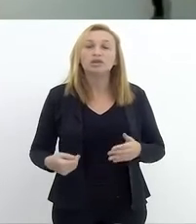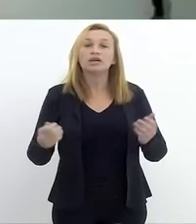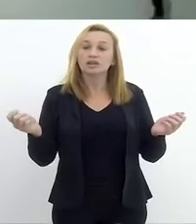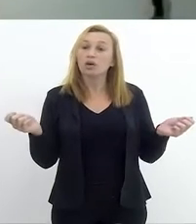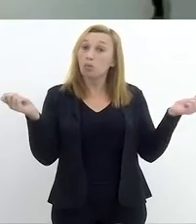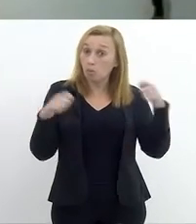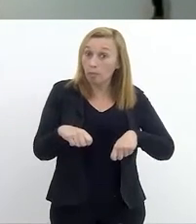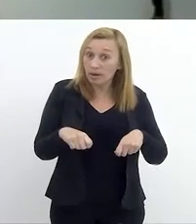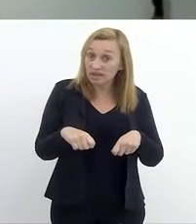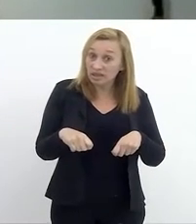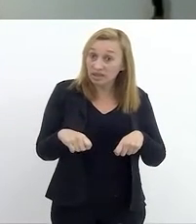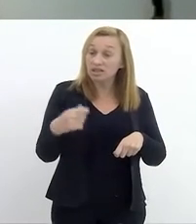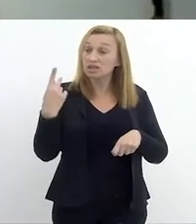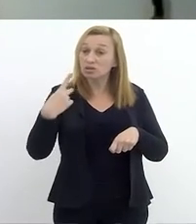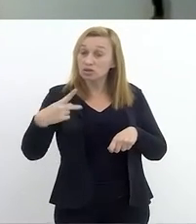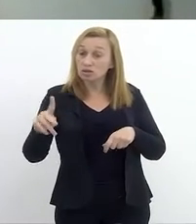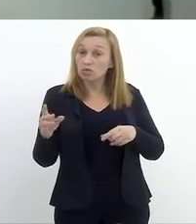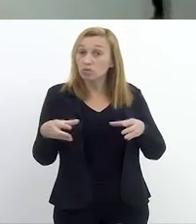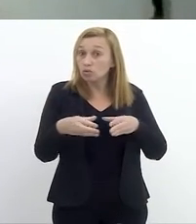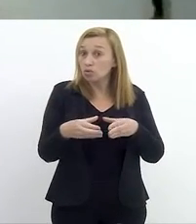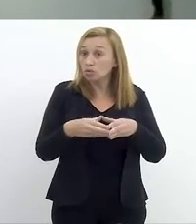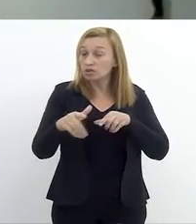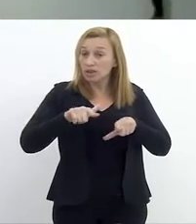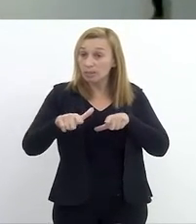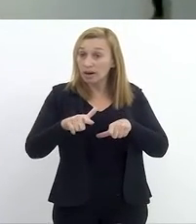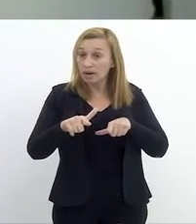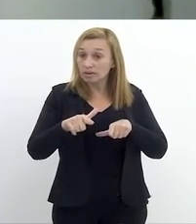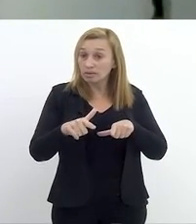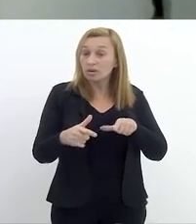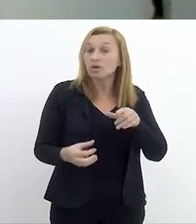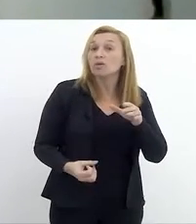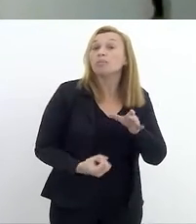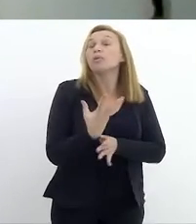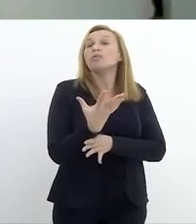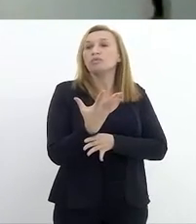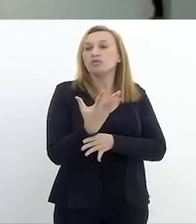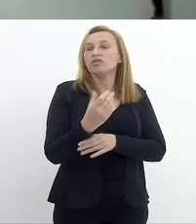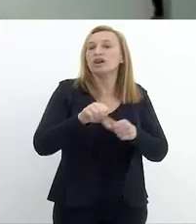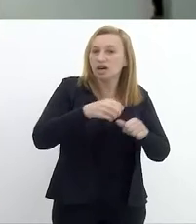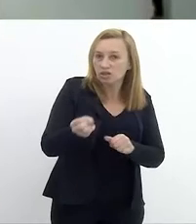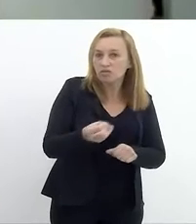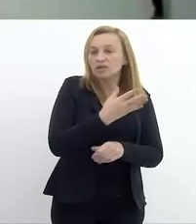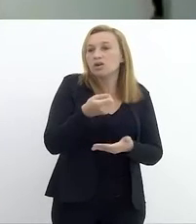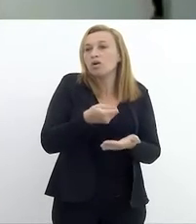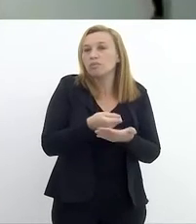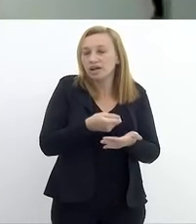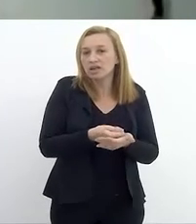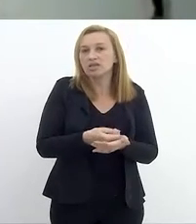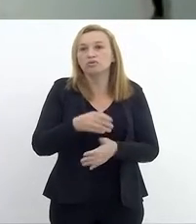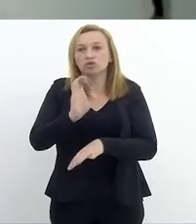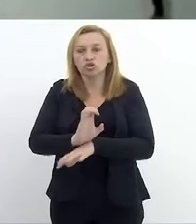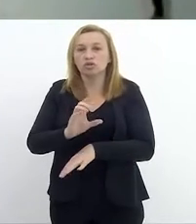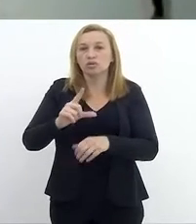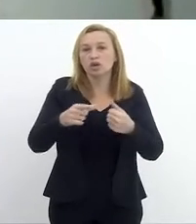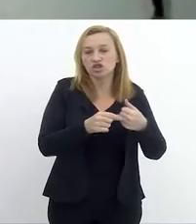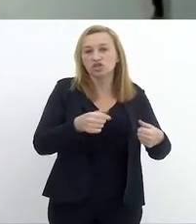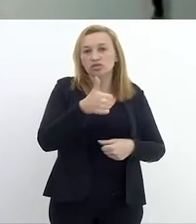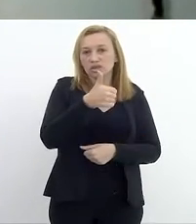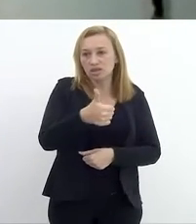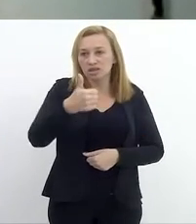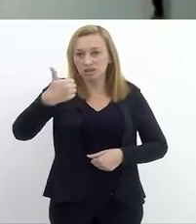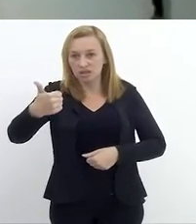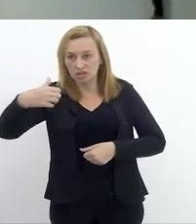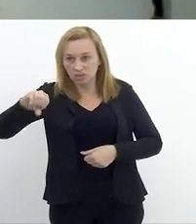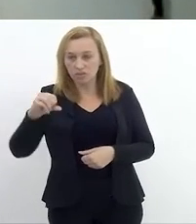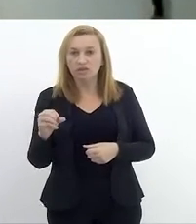todo governador tem que, na competência das suas organizações, promover a inovação. É uma